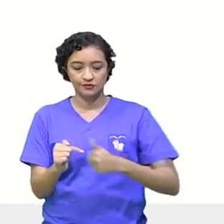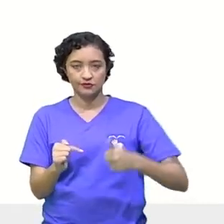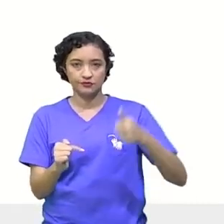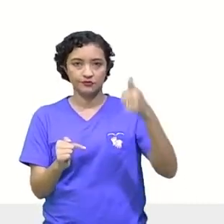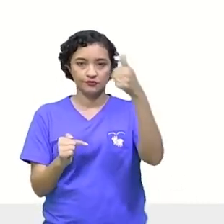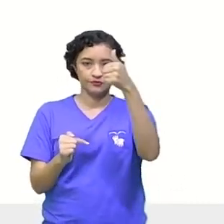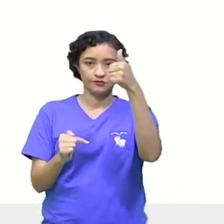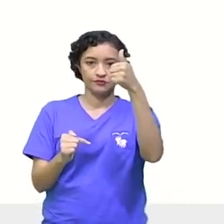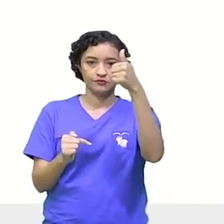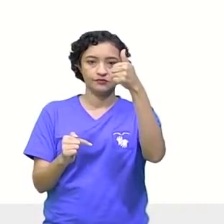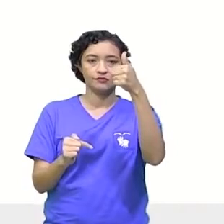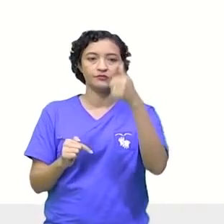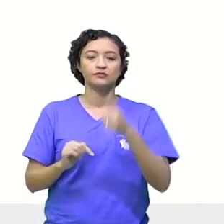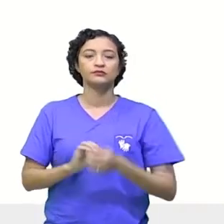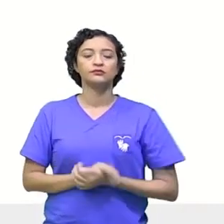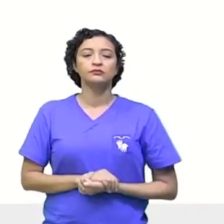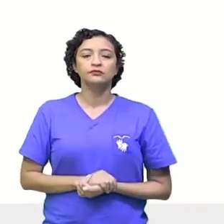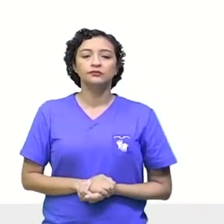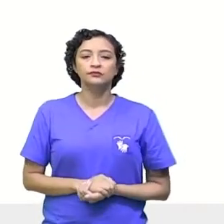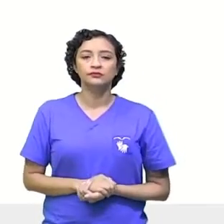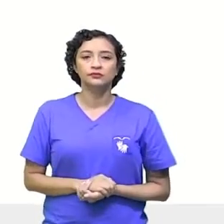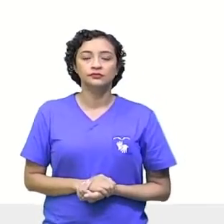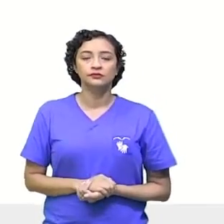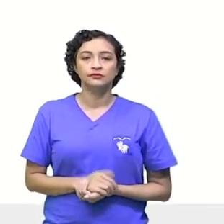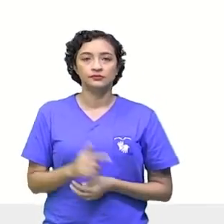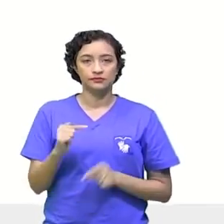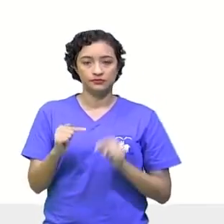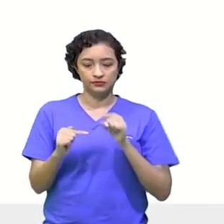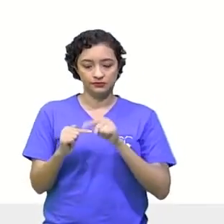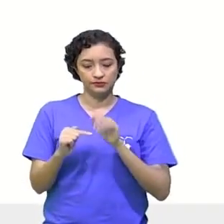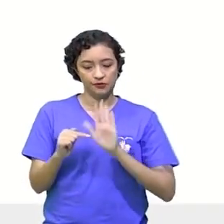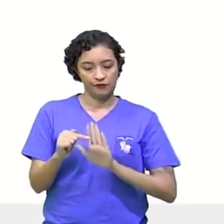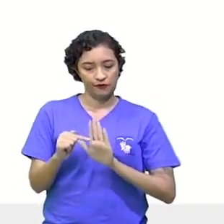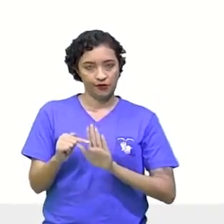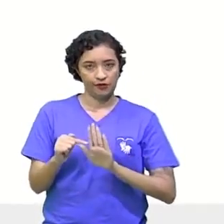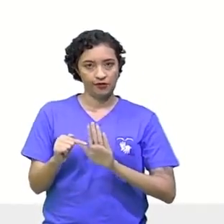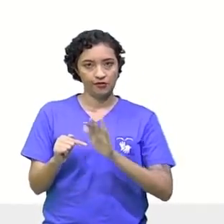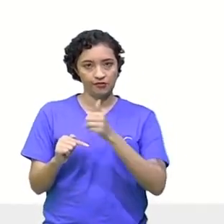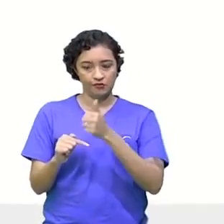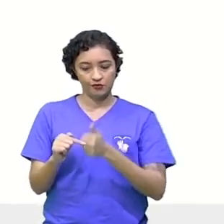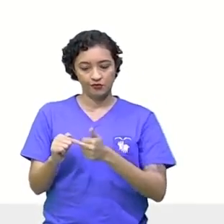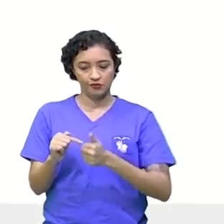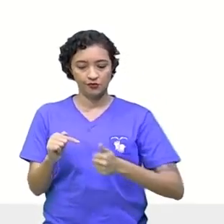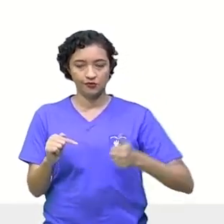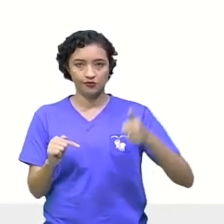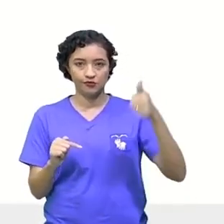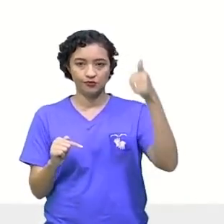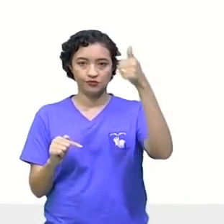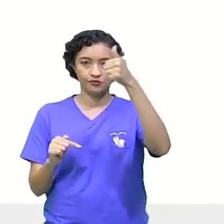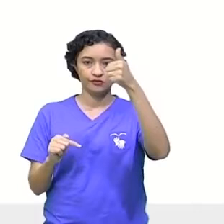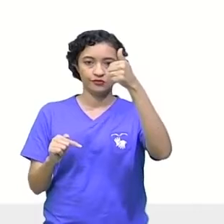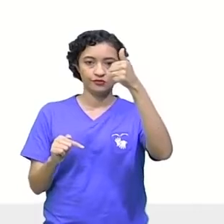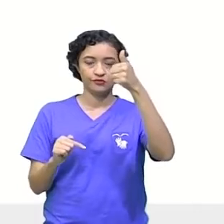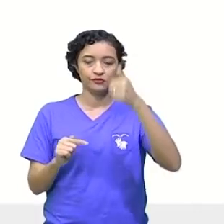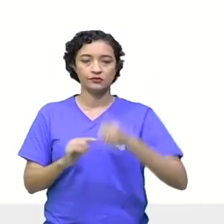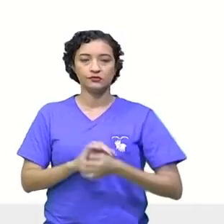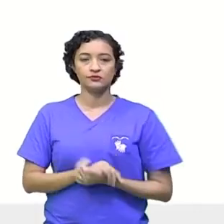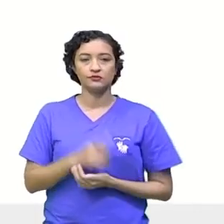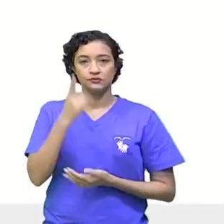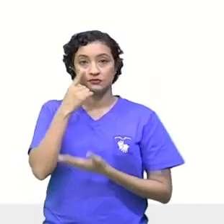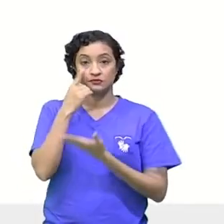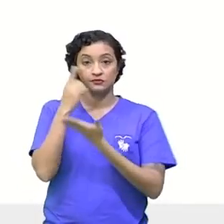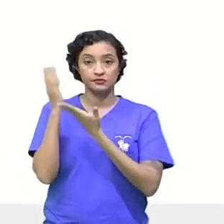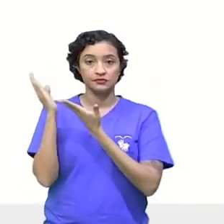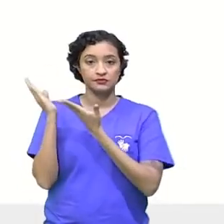Muito bem. Do 17, o 7 fica e o 1 sobe. E 1 com